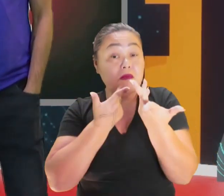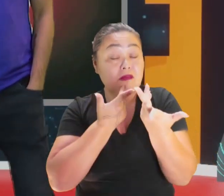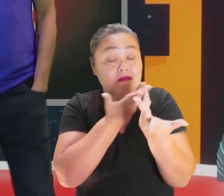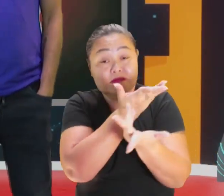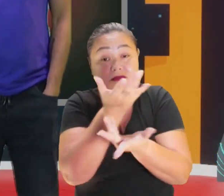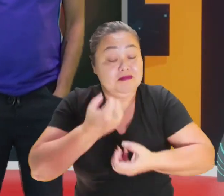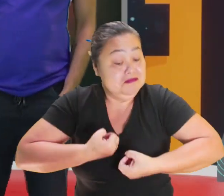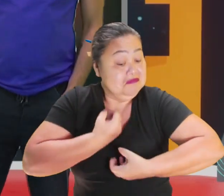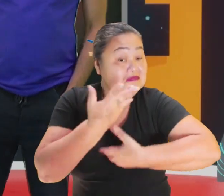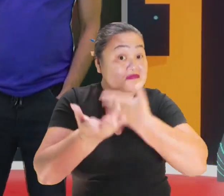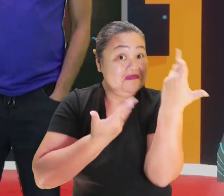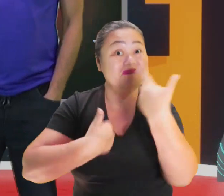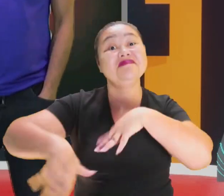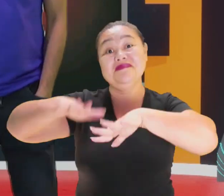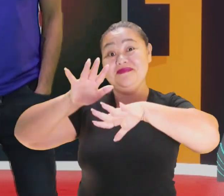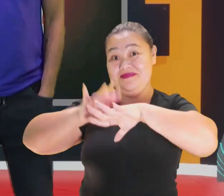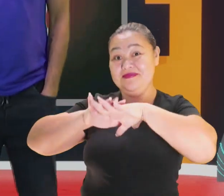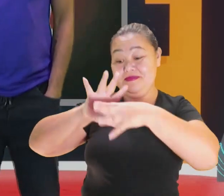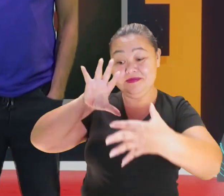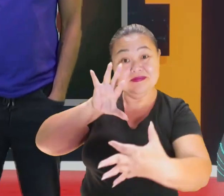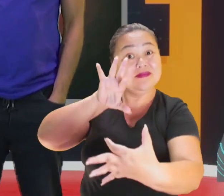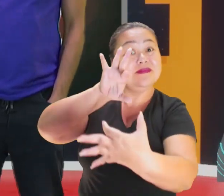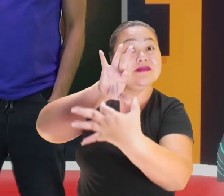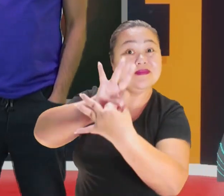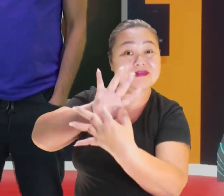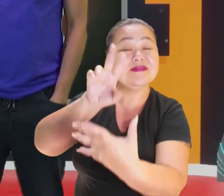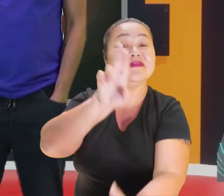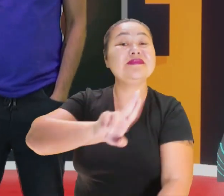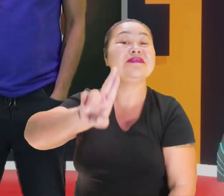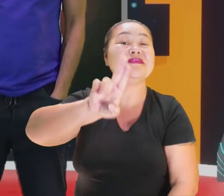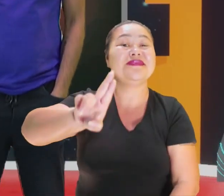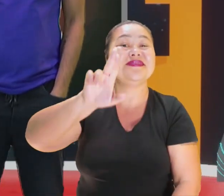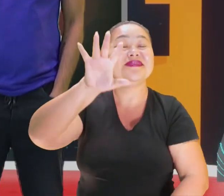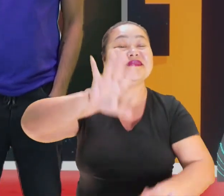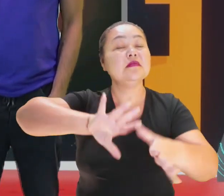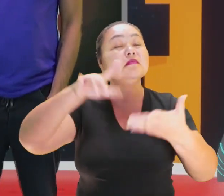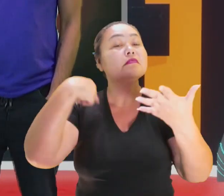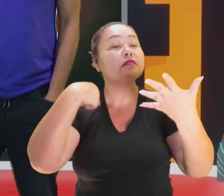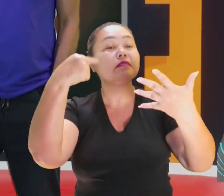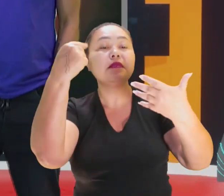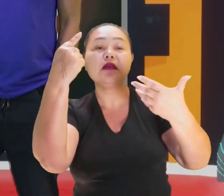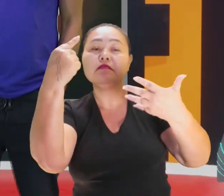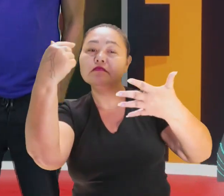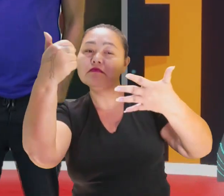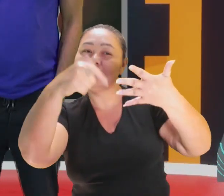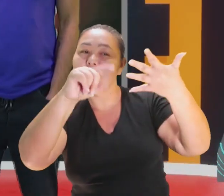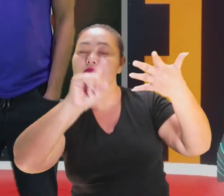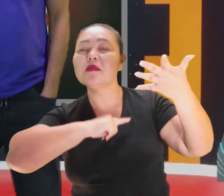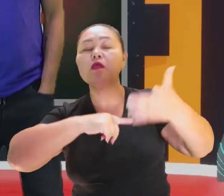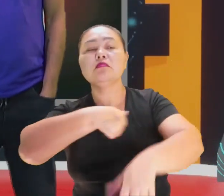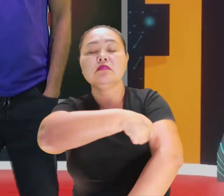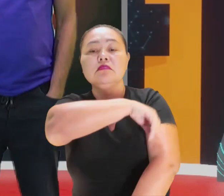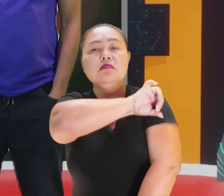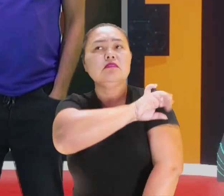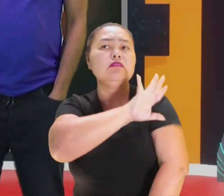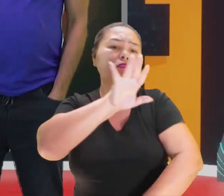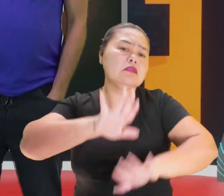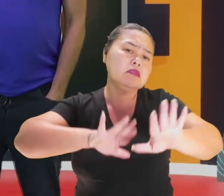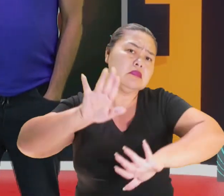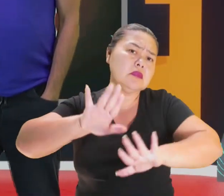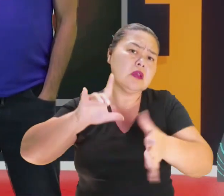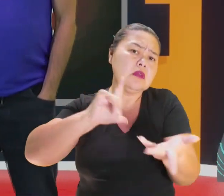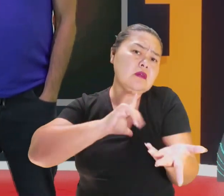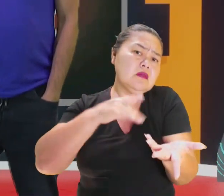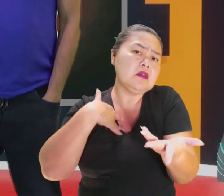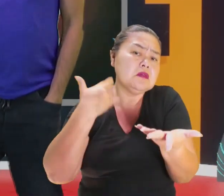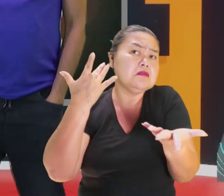expressar matematicamente, tá? Então a gente vai usar agora alguns argumentos lá do fundamental que ficaram, às vezes, sujeitos